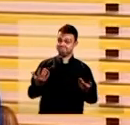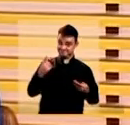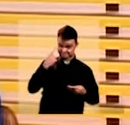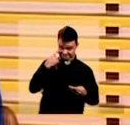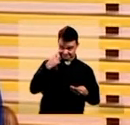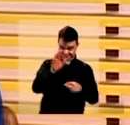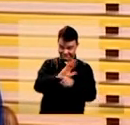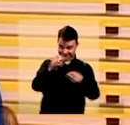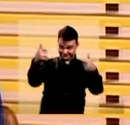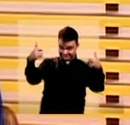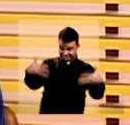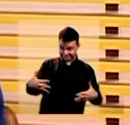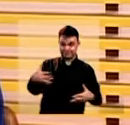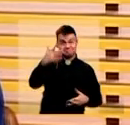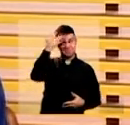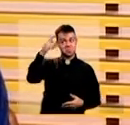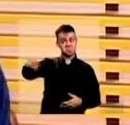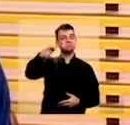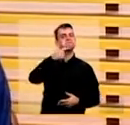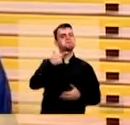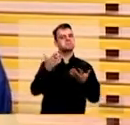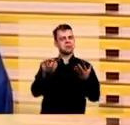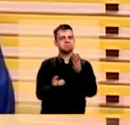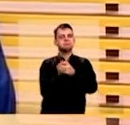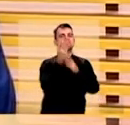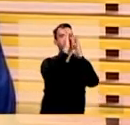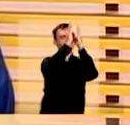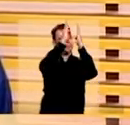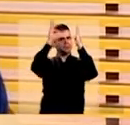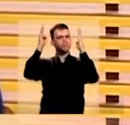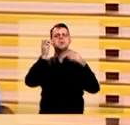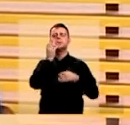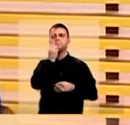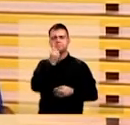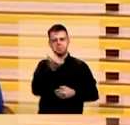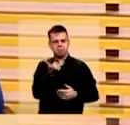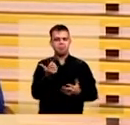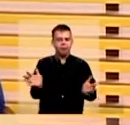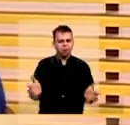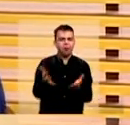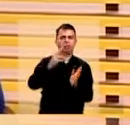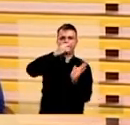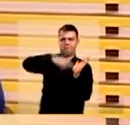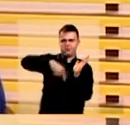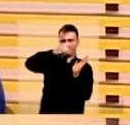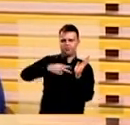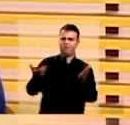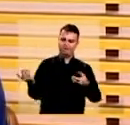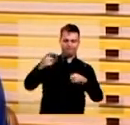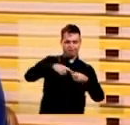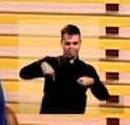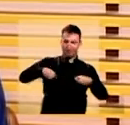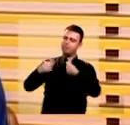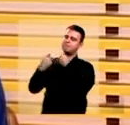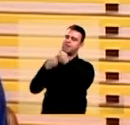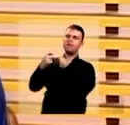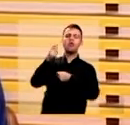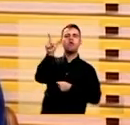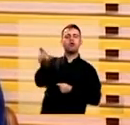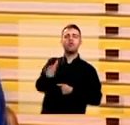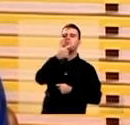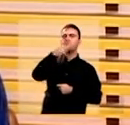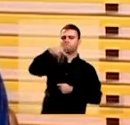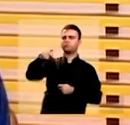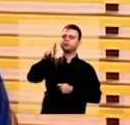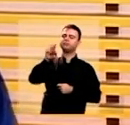A gente acabou de conferir aí algumas iniciativas que partem da própria comunidade, iniciativas de incentivo à leitura. E eu volto aqui no estúdio falando com o professor